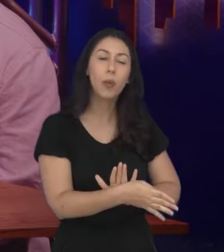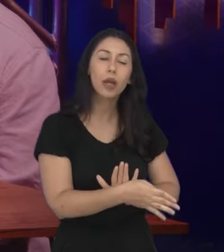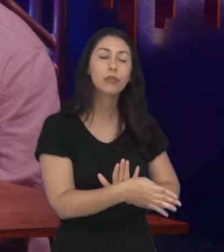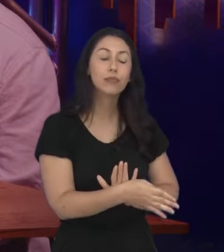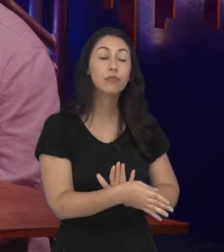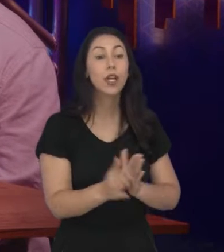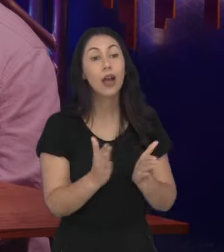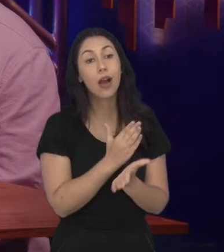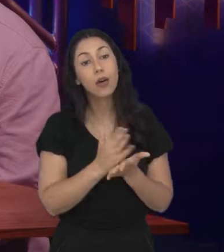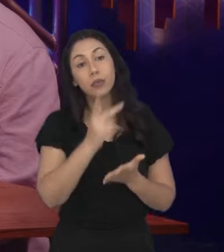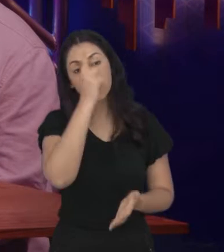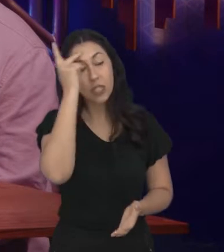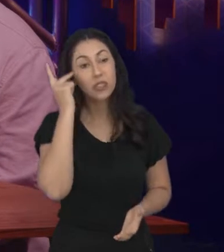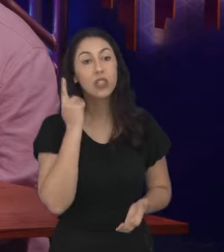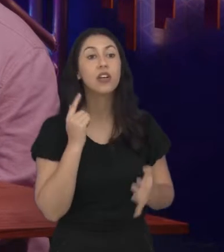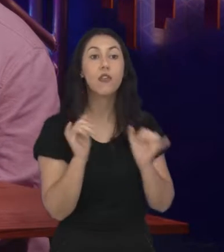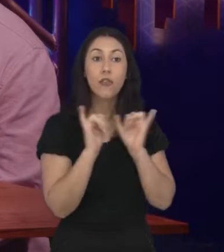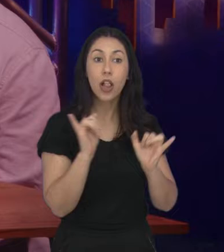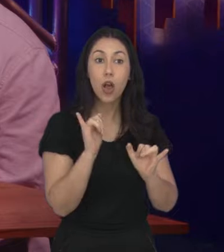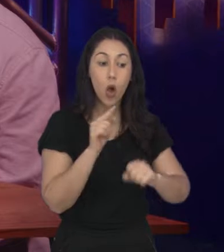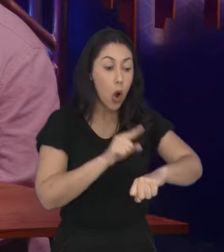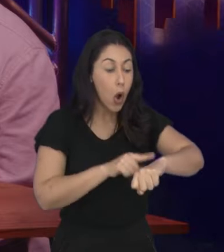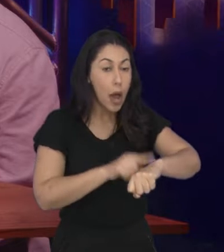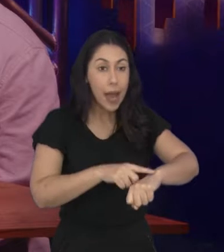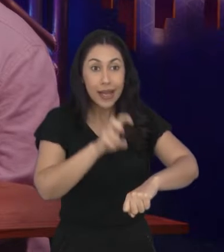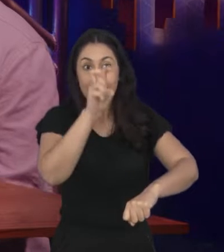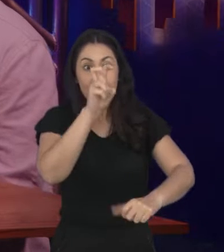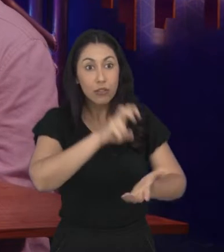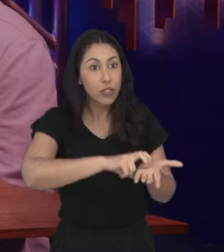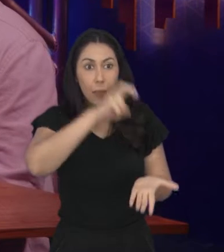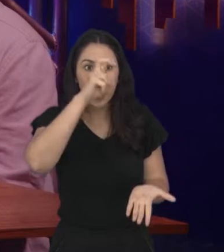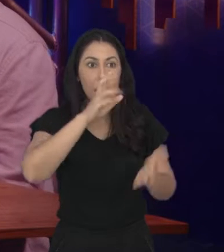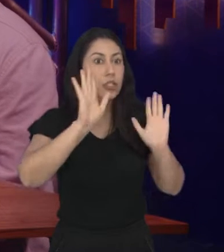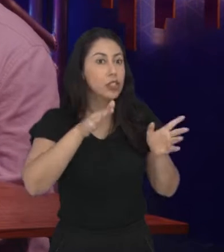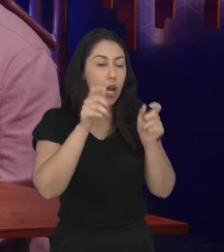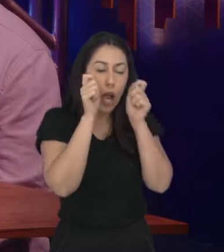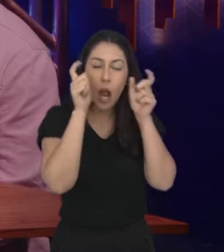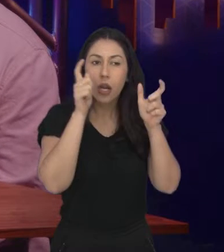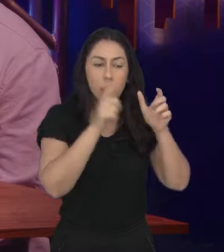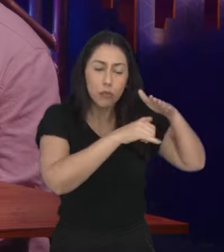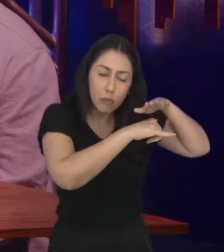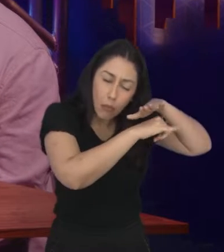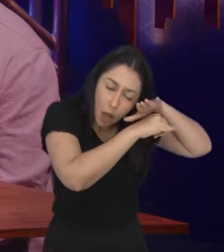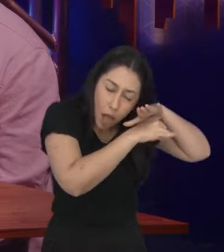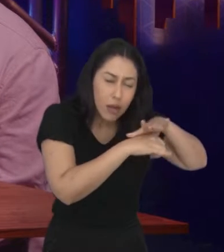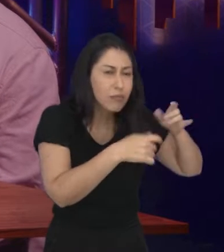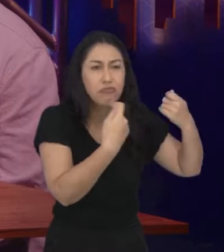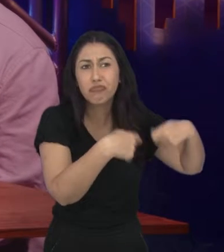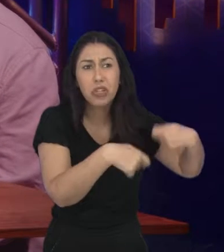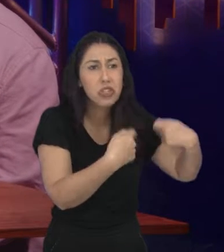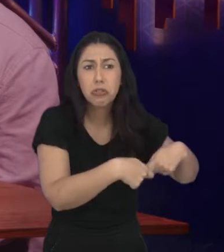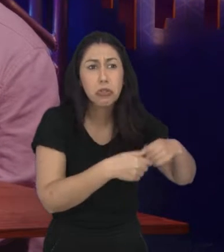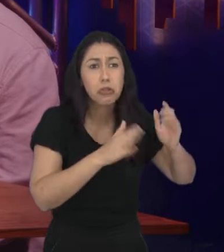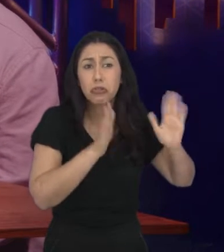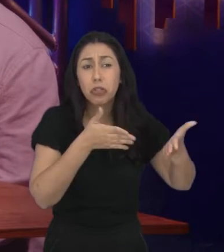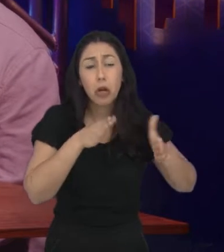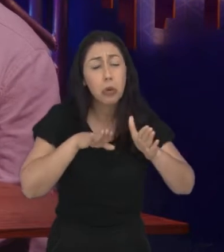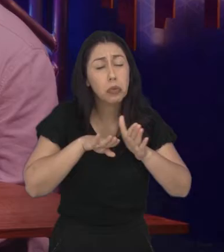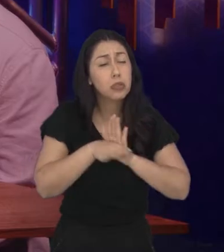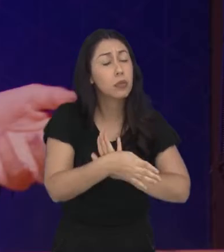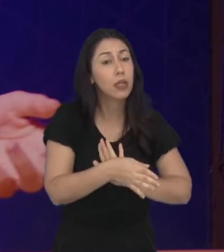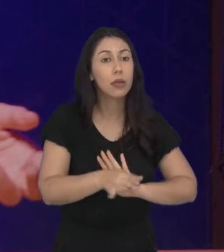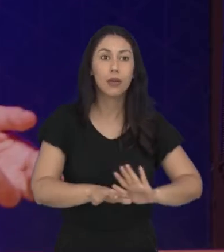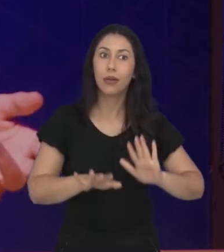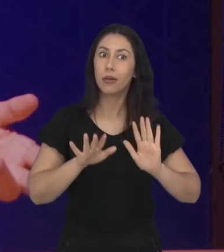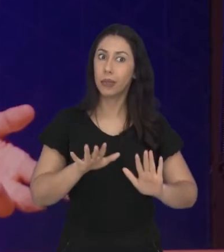Então, existem pessoas que dizem, né, que acordam às 5 da manhã, nem precisam, né, de despertador. Enquanto isso, né, tem gente